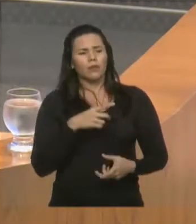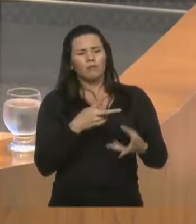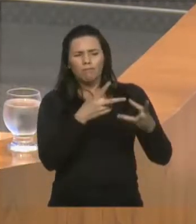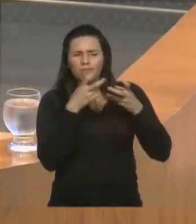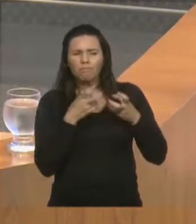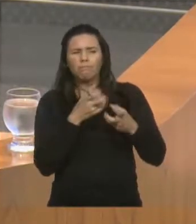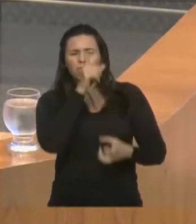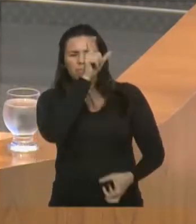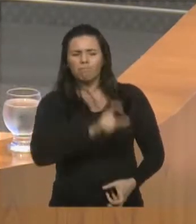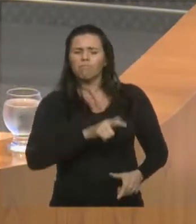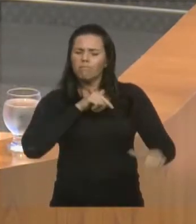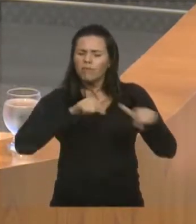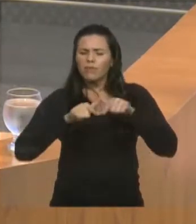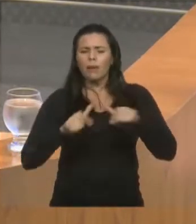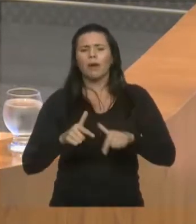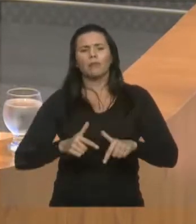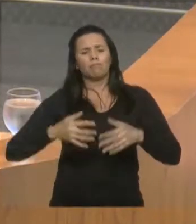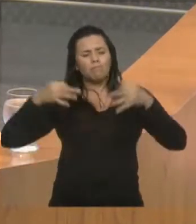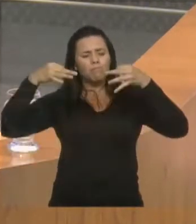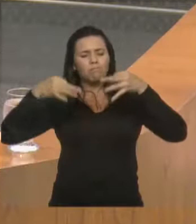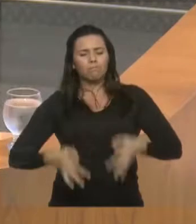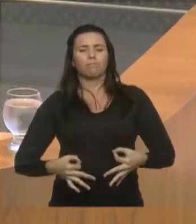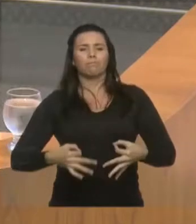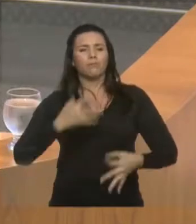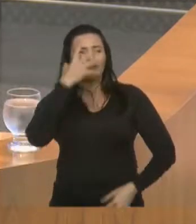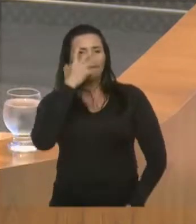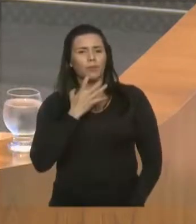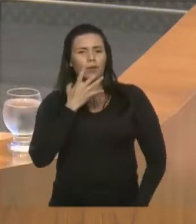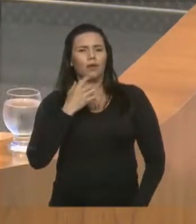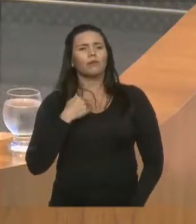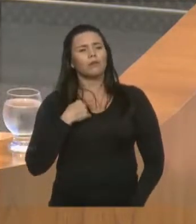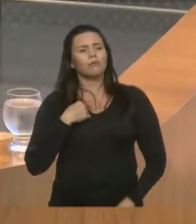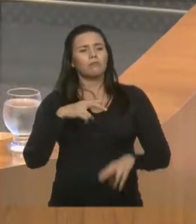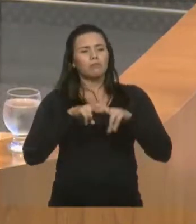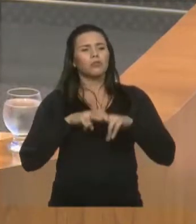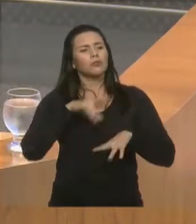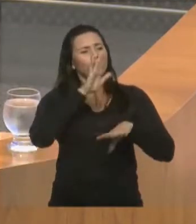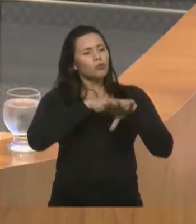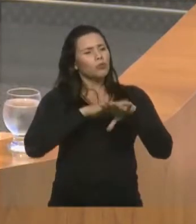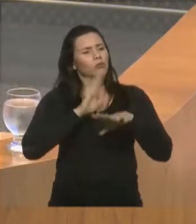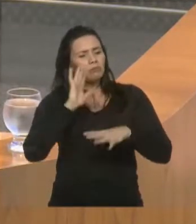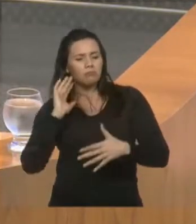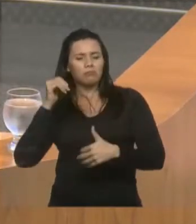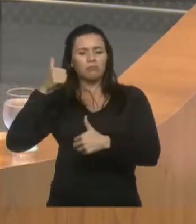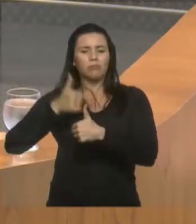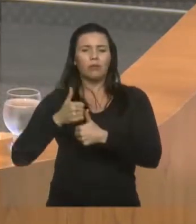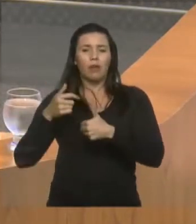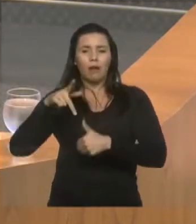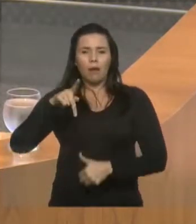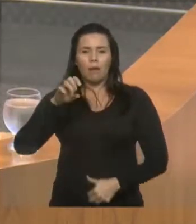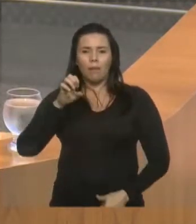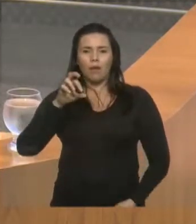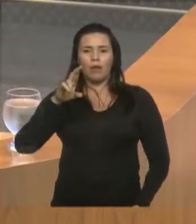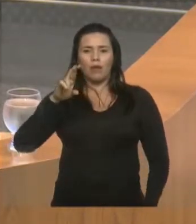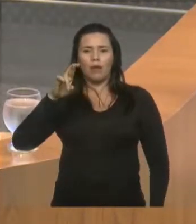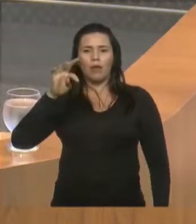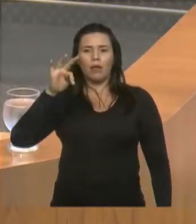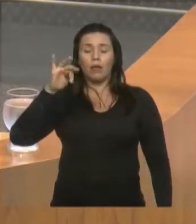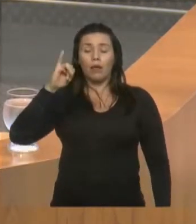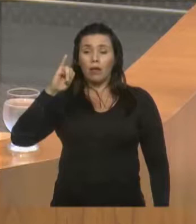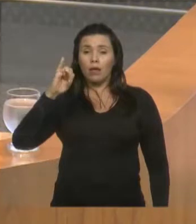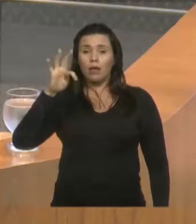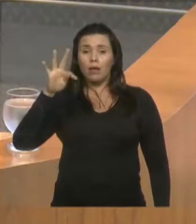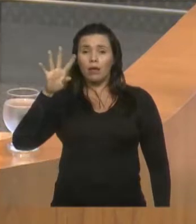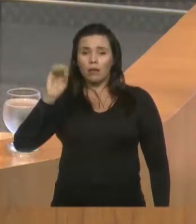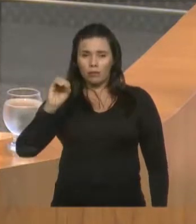nosso perito geral. Quero cumprimentar a doutora Érica, presidente da Apotec, que está